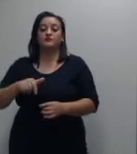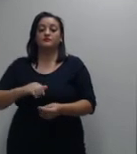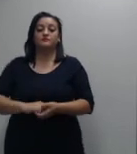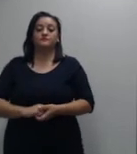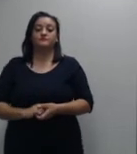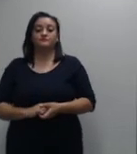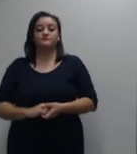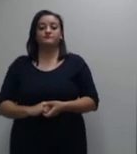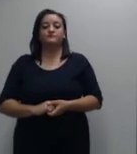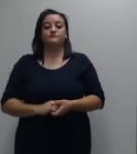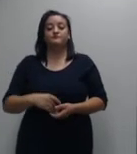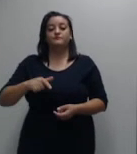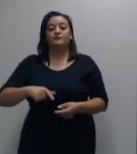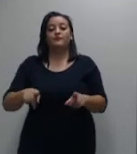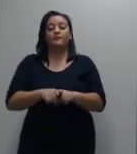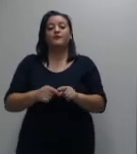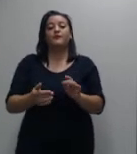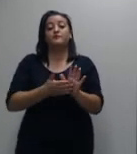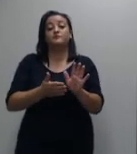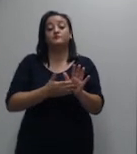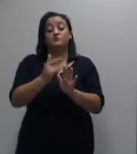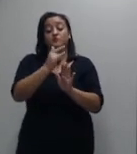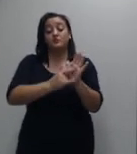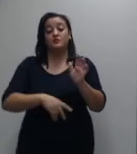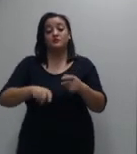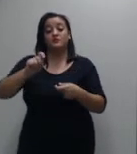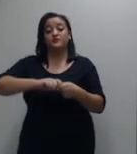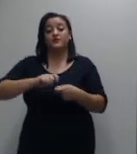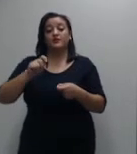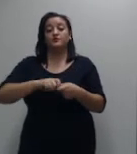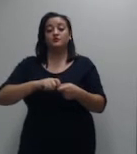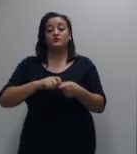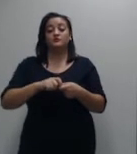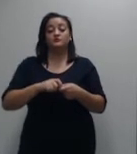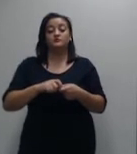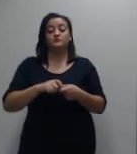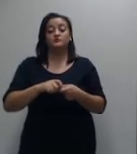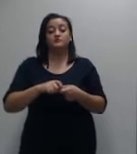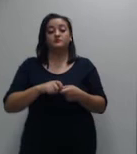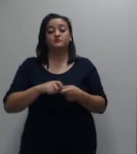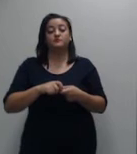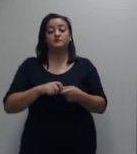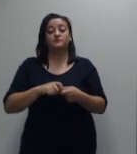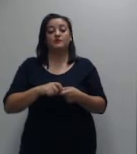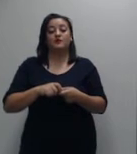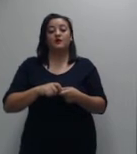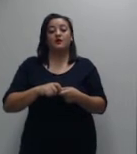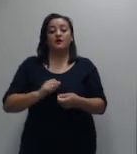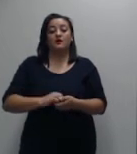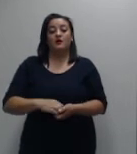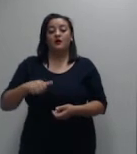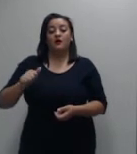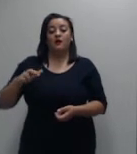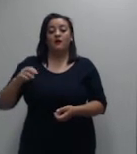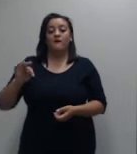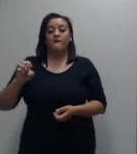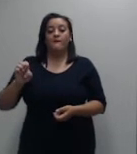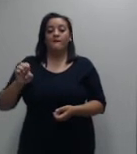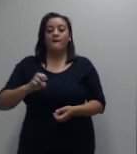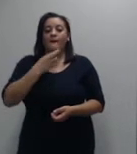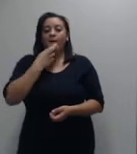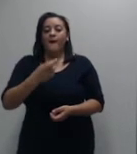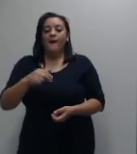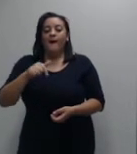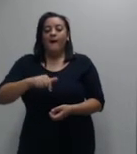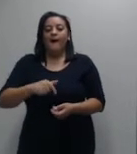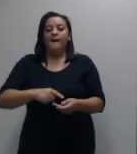lagoa advertências também feitas pela Dra e-sports essas nós